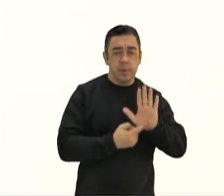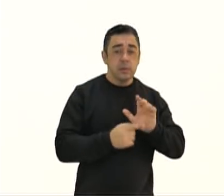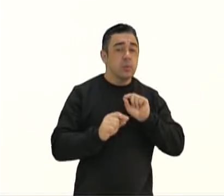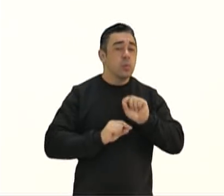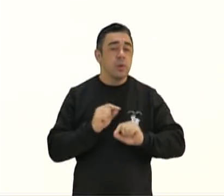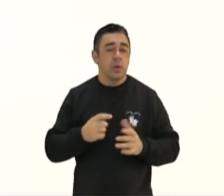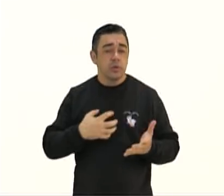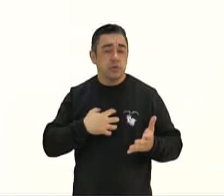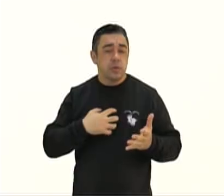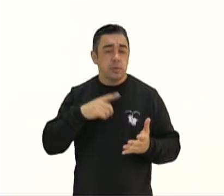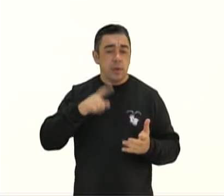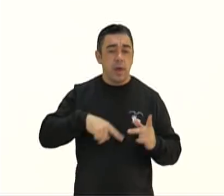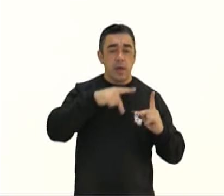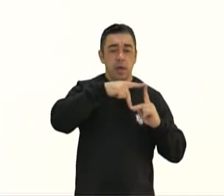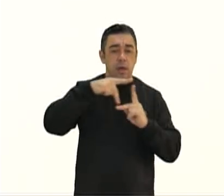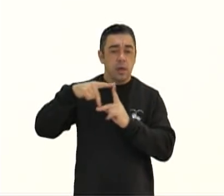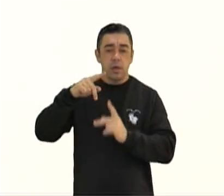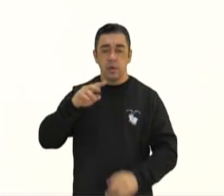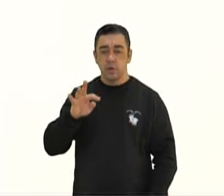de tirinhas.